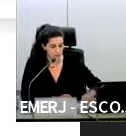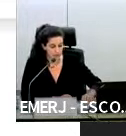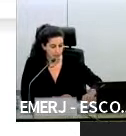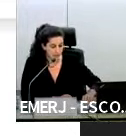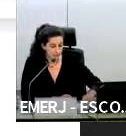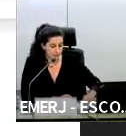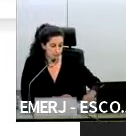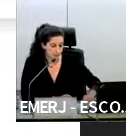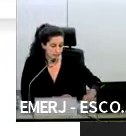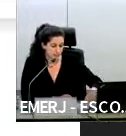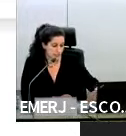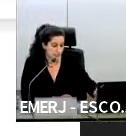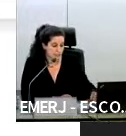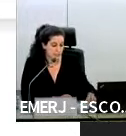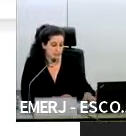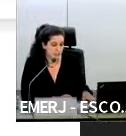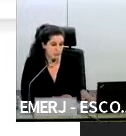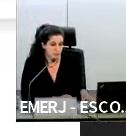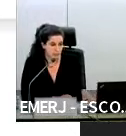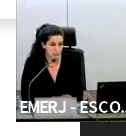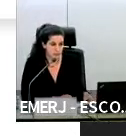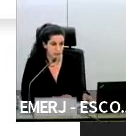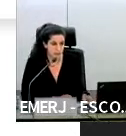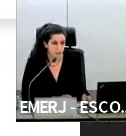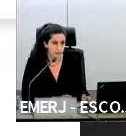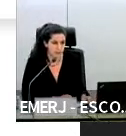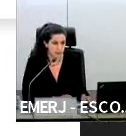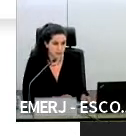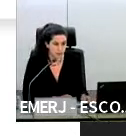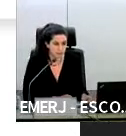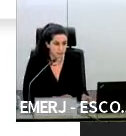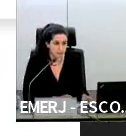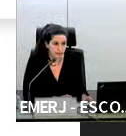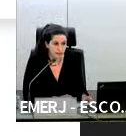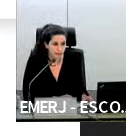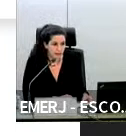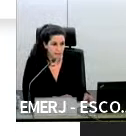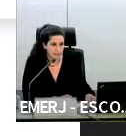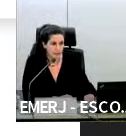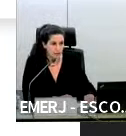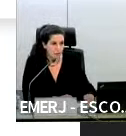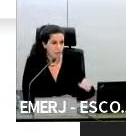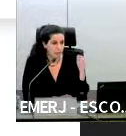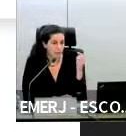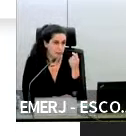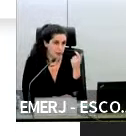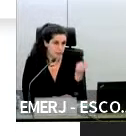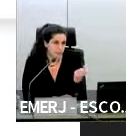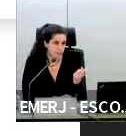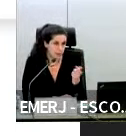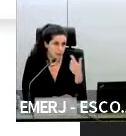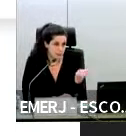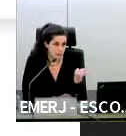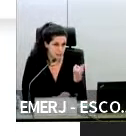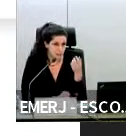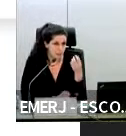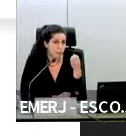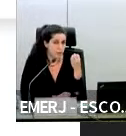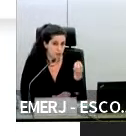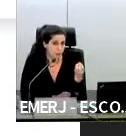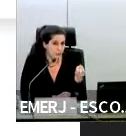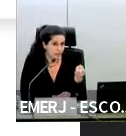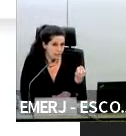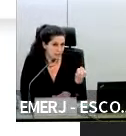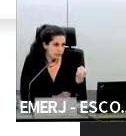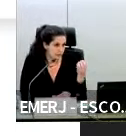inclusive, lendo as atas, é um excelente serviço, é uma das formas que a gente vê como a polícia militar pode se aproximar de uma